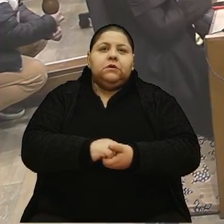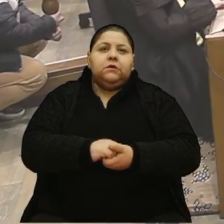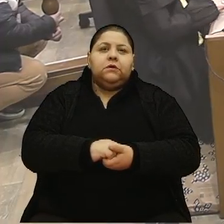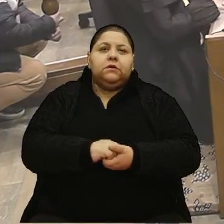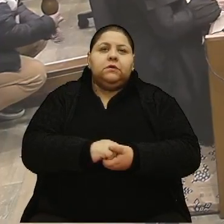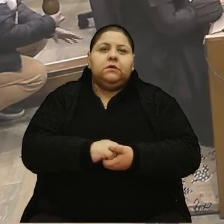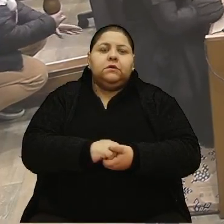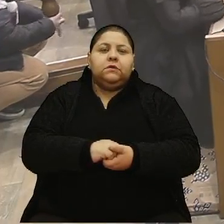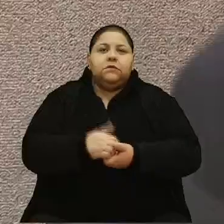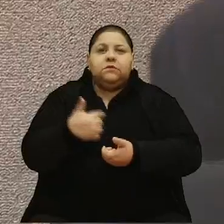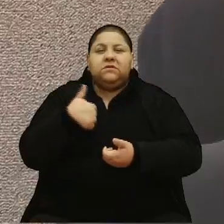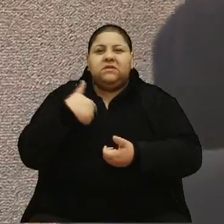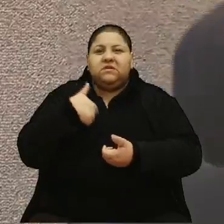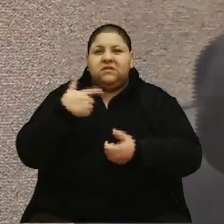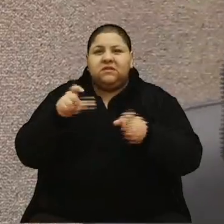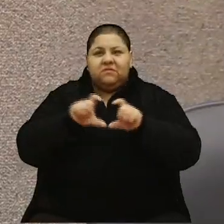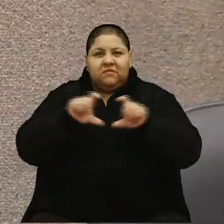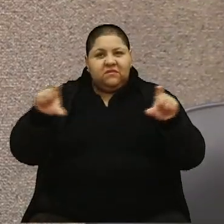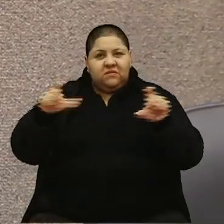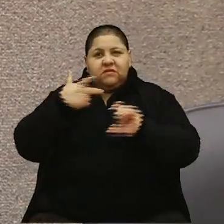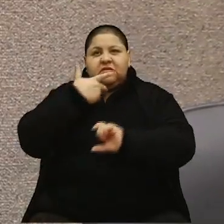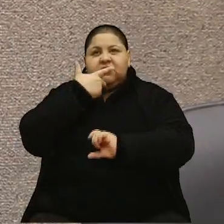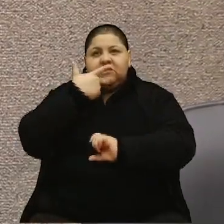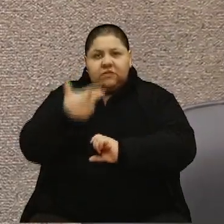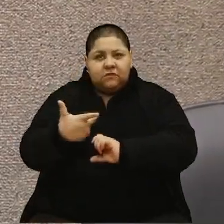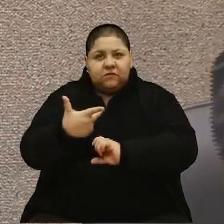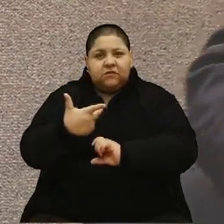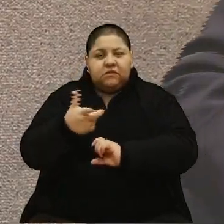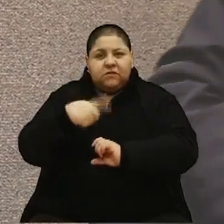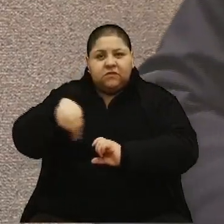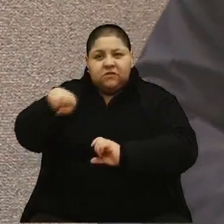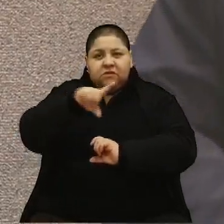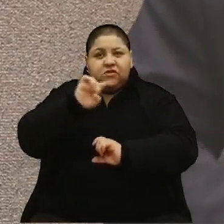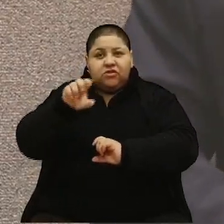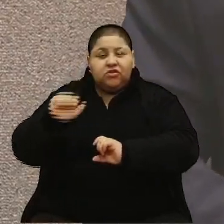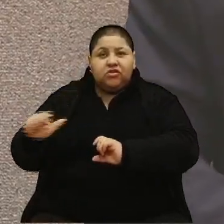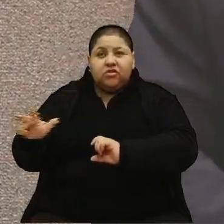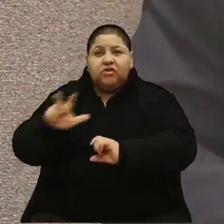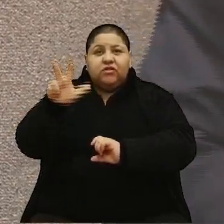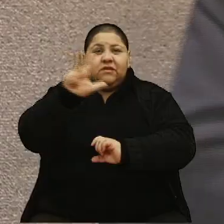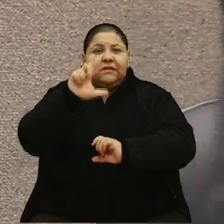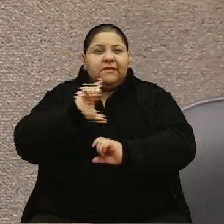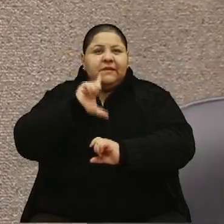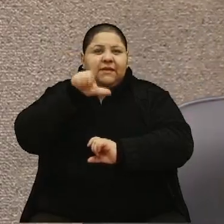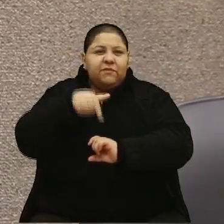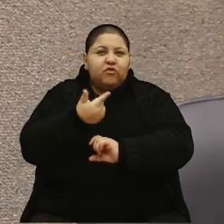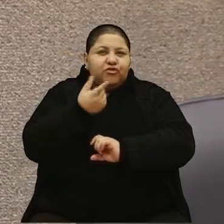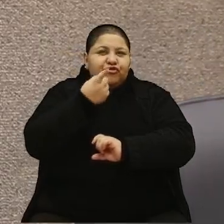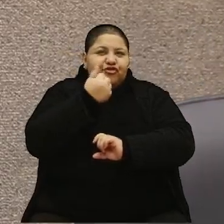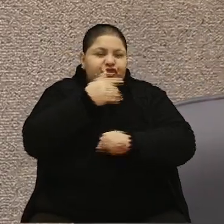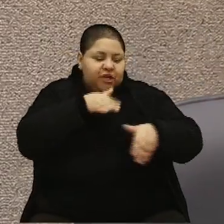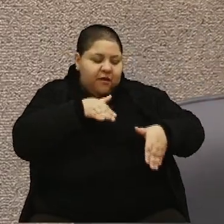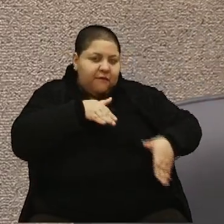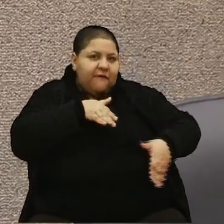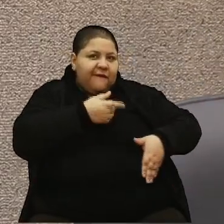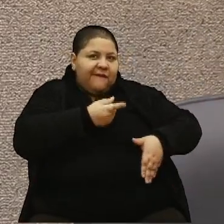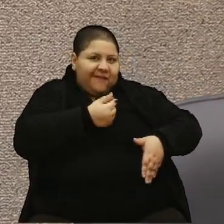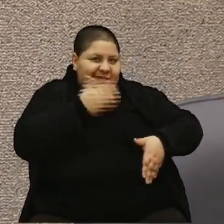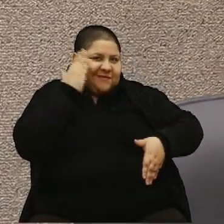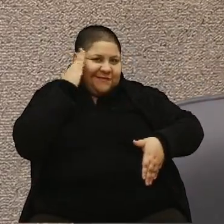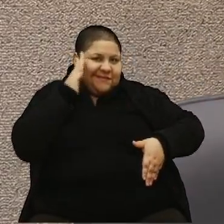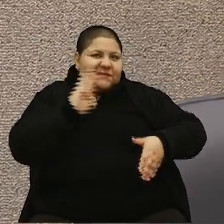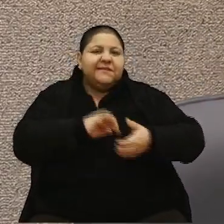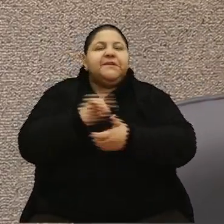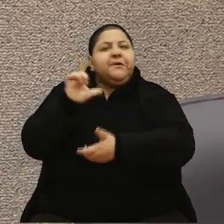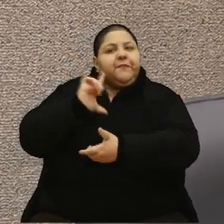tem um velho ditado que diz que a gente só dá valor quando mexe no bolso, né? E olha, a